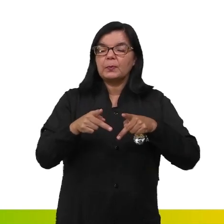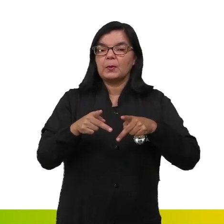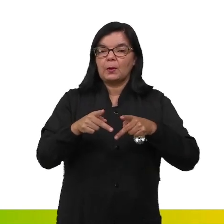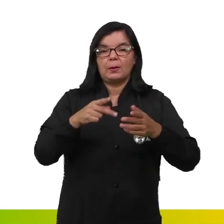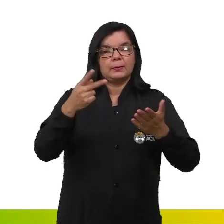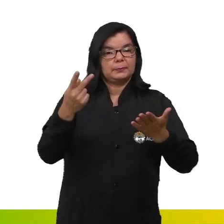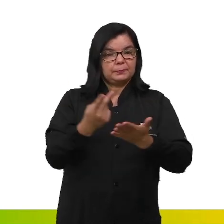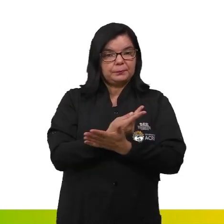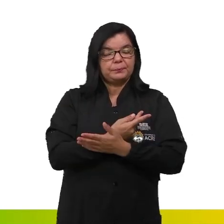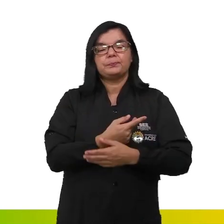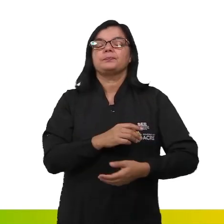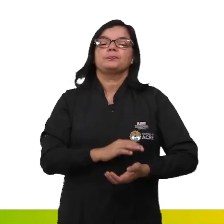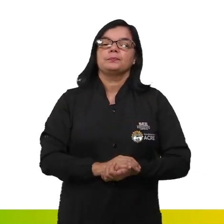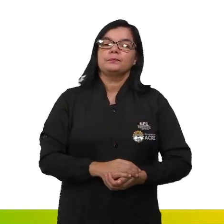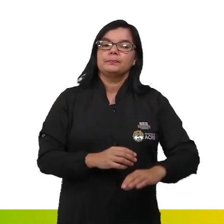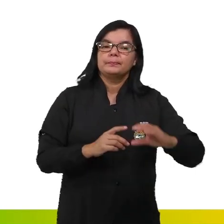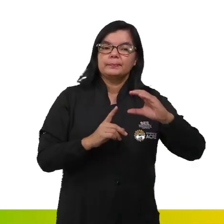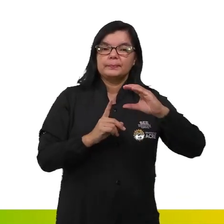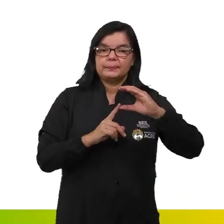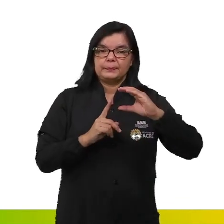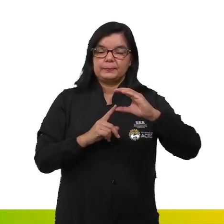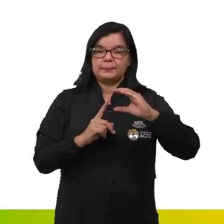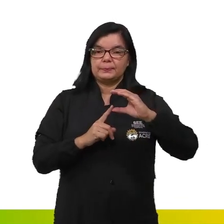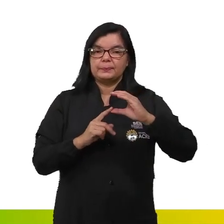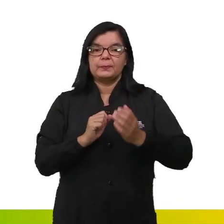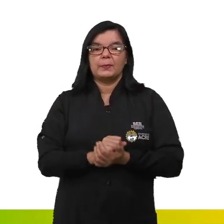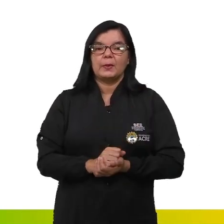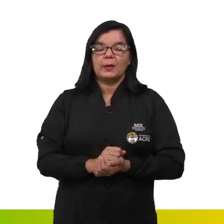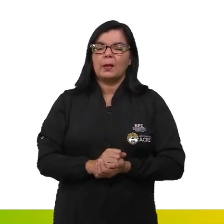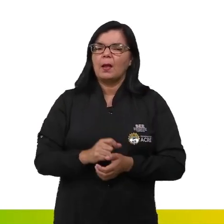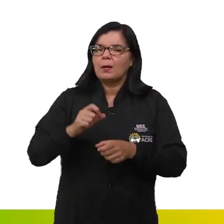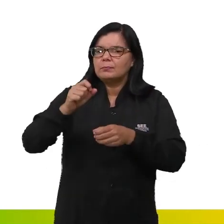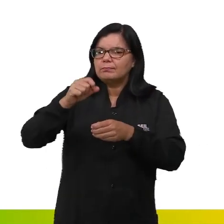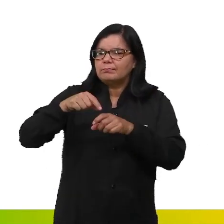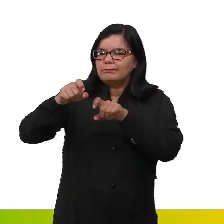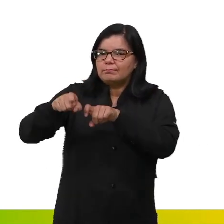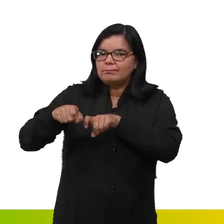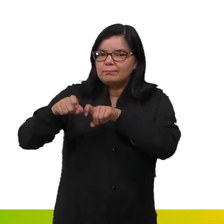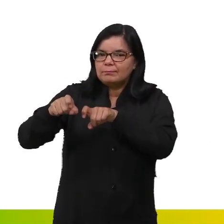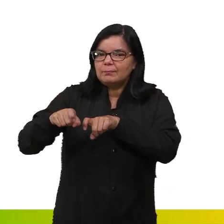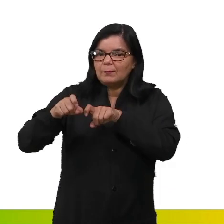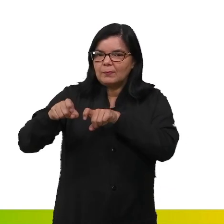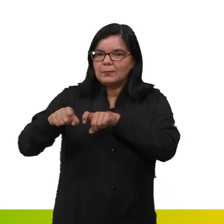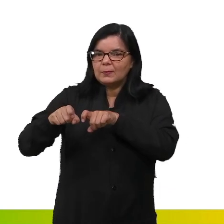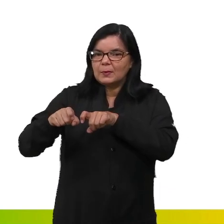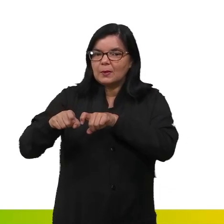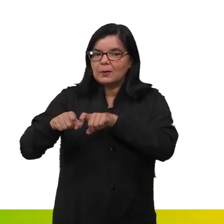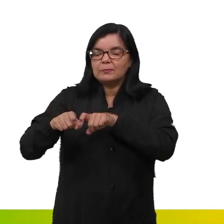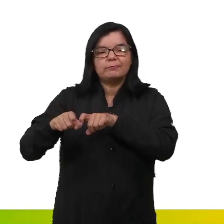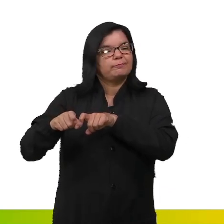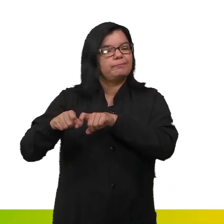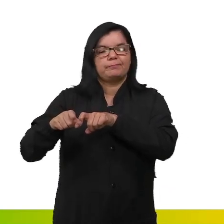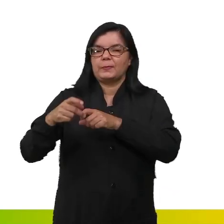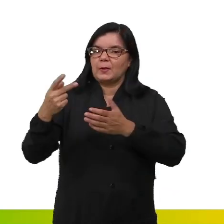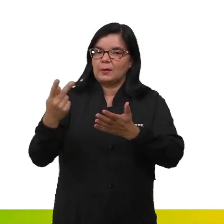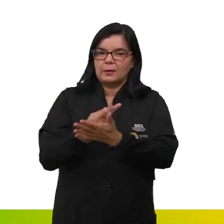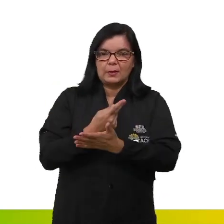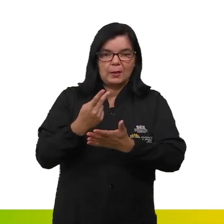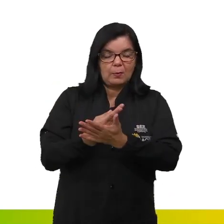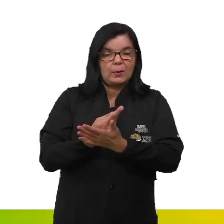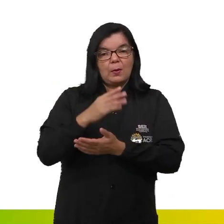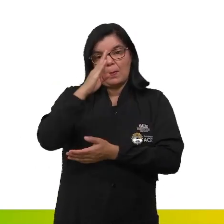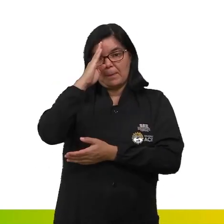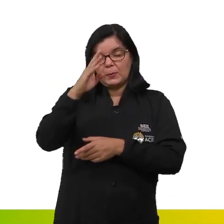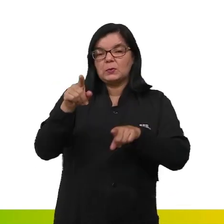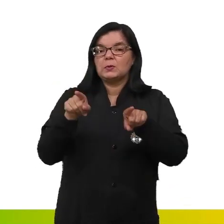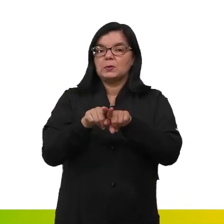está incorreto. Vamos para a alternativa C. Leva em consideração a produção agrícola? Não, incorreto.